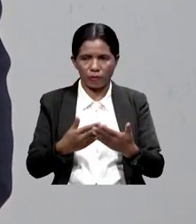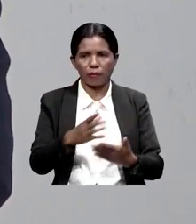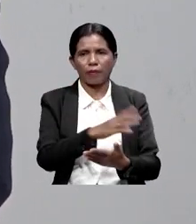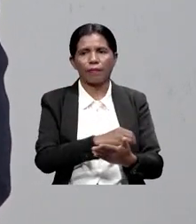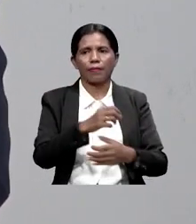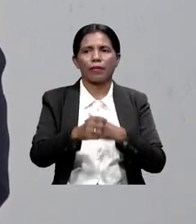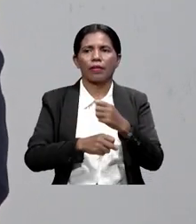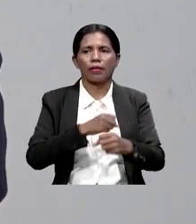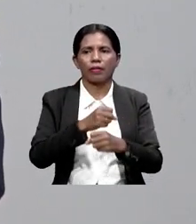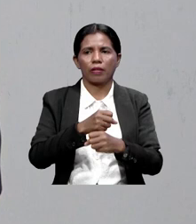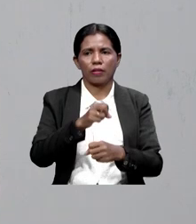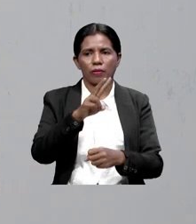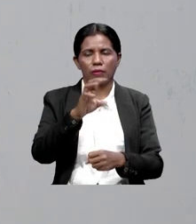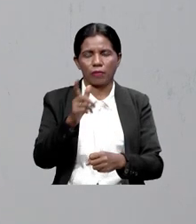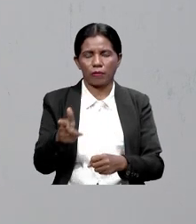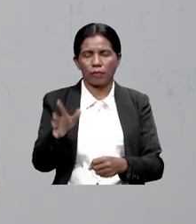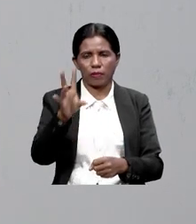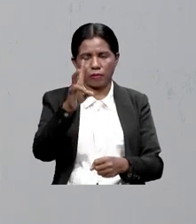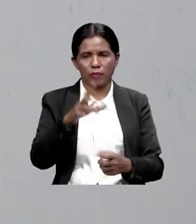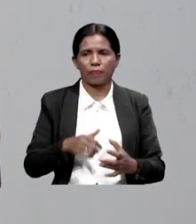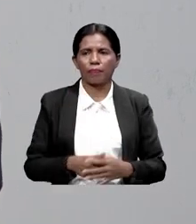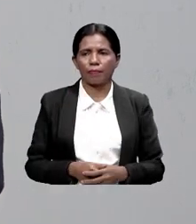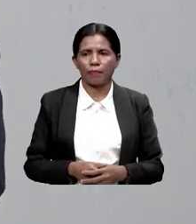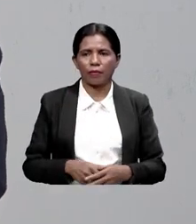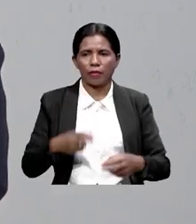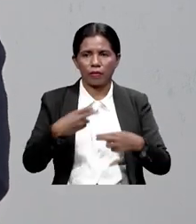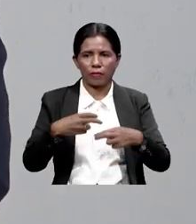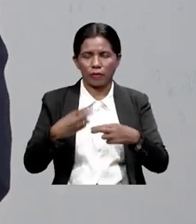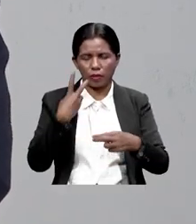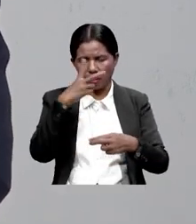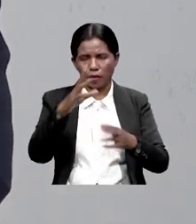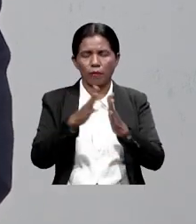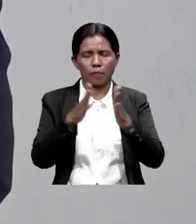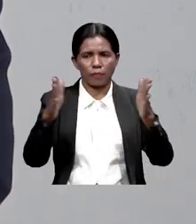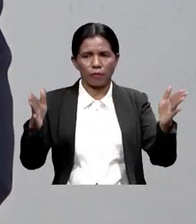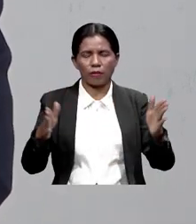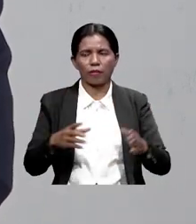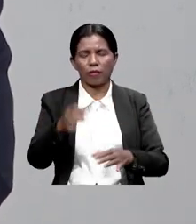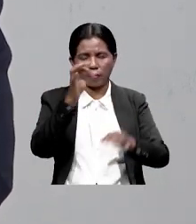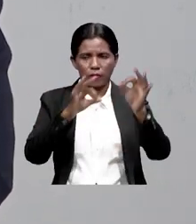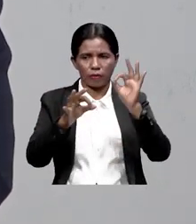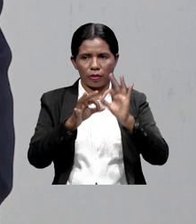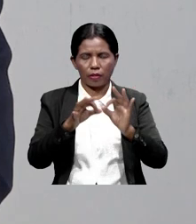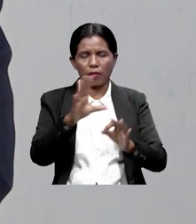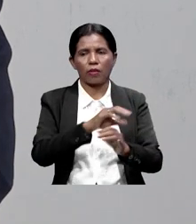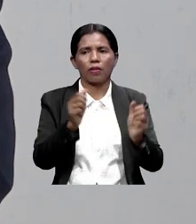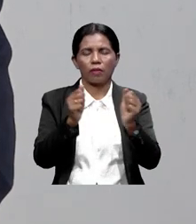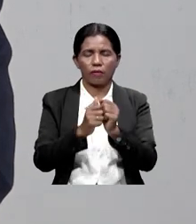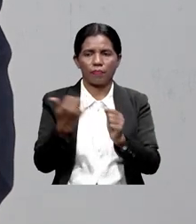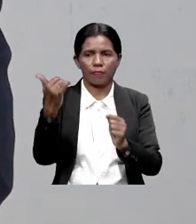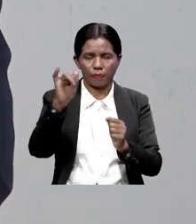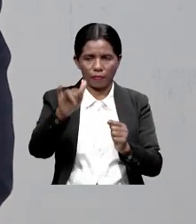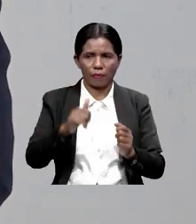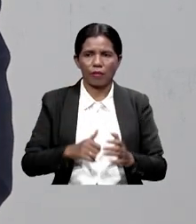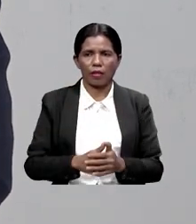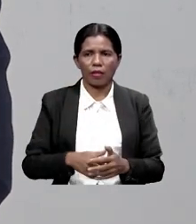tinha que não doar no instituto desafio também pode eu também a refia cada possível